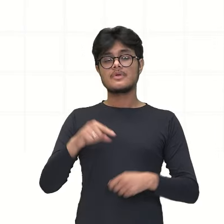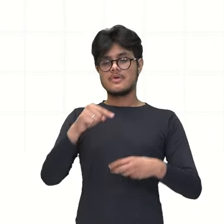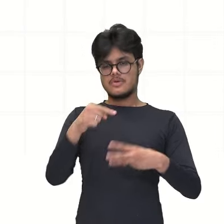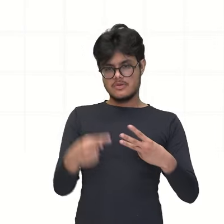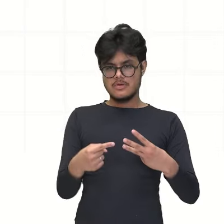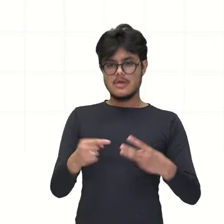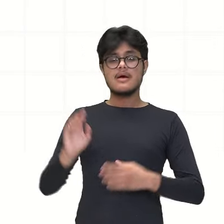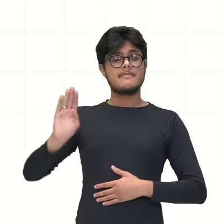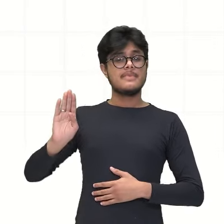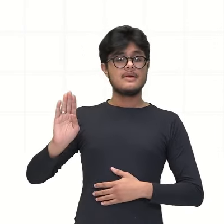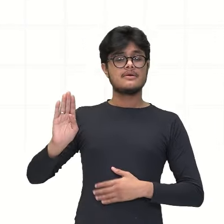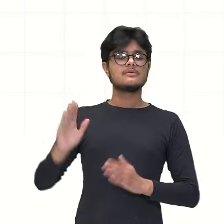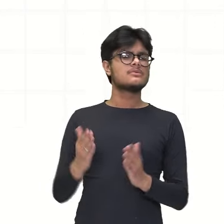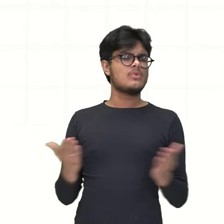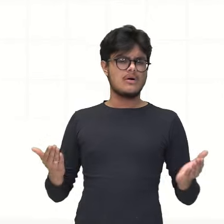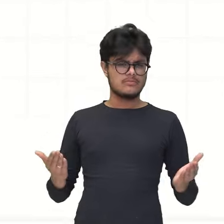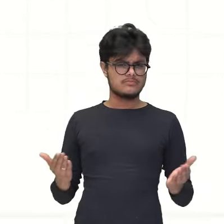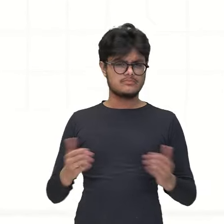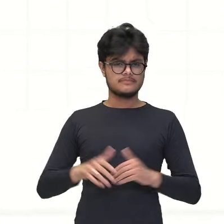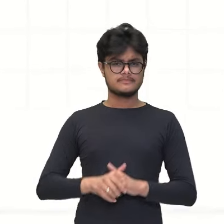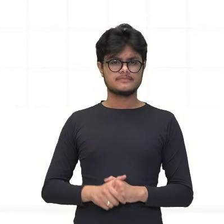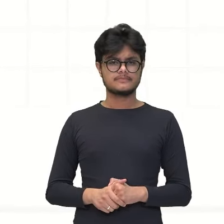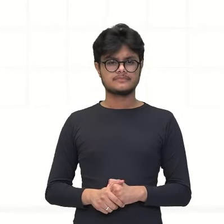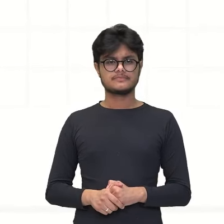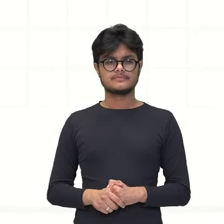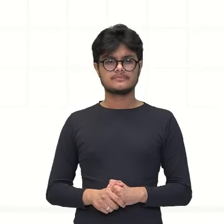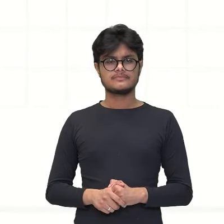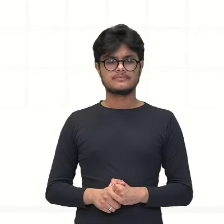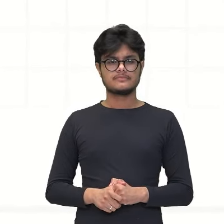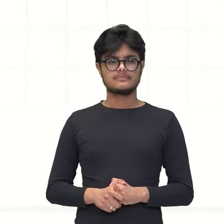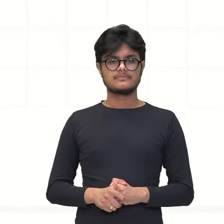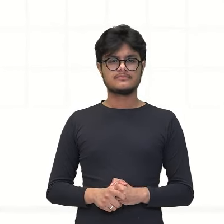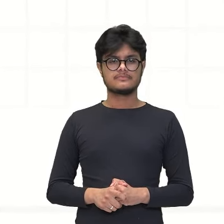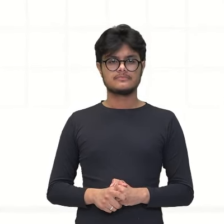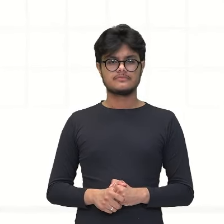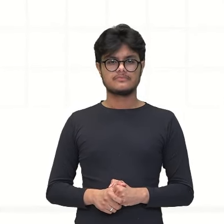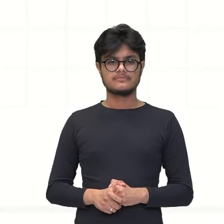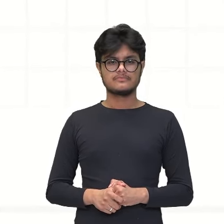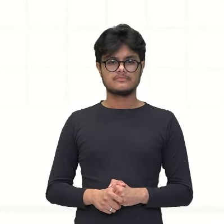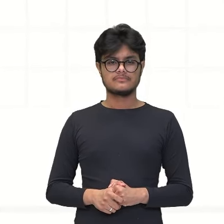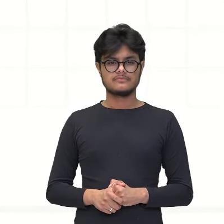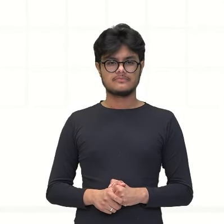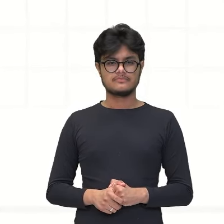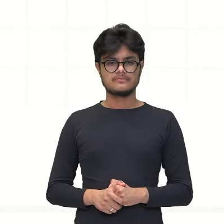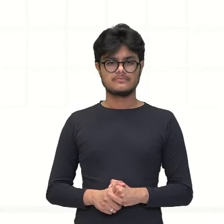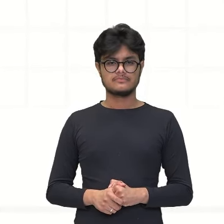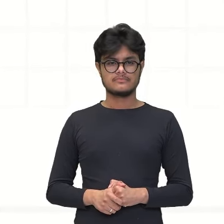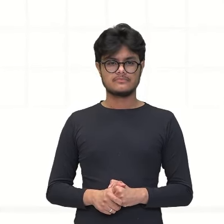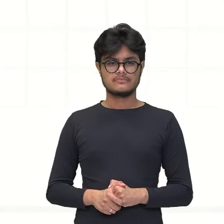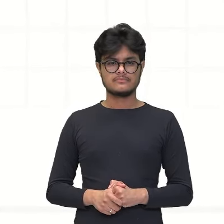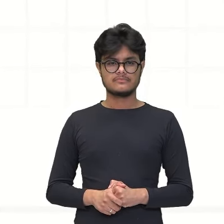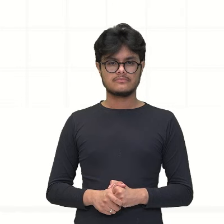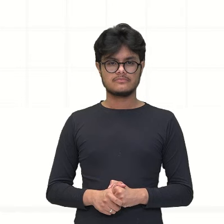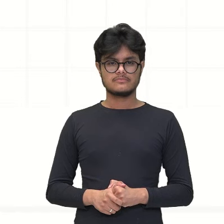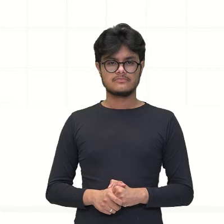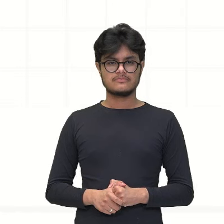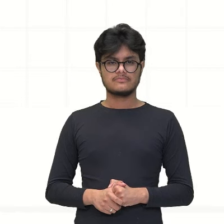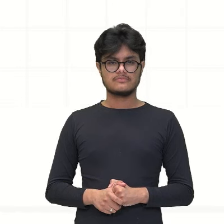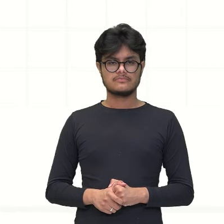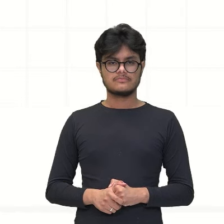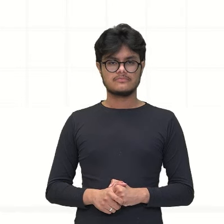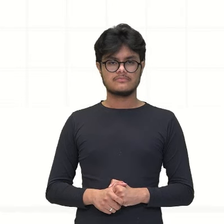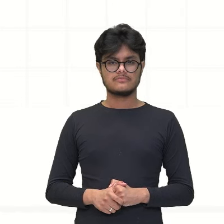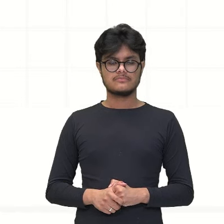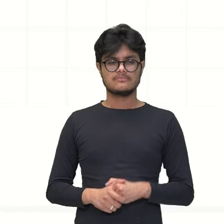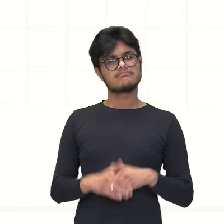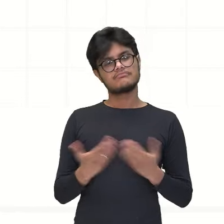resposta correta, né? Das três opções, qual é a resposta correta? É a letra C,